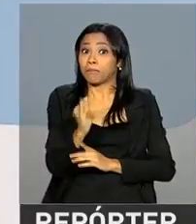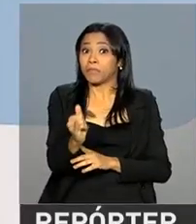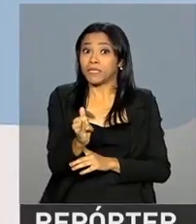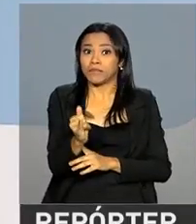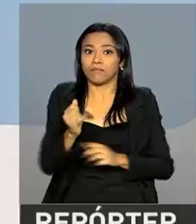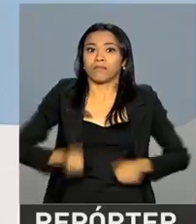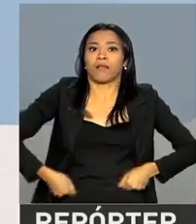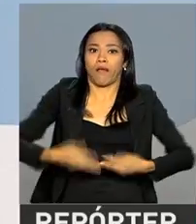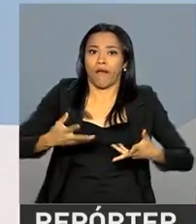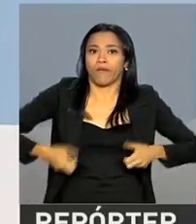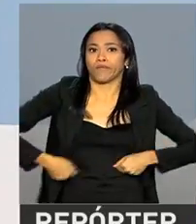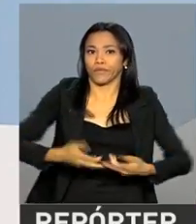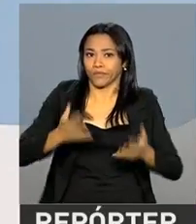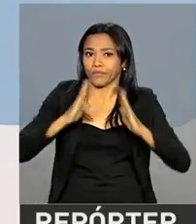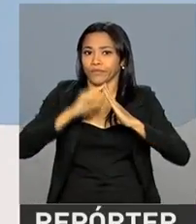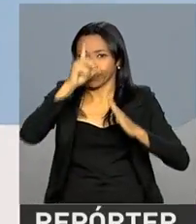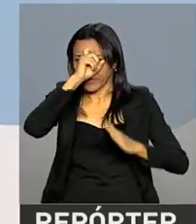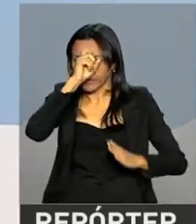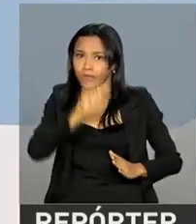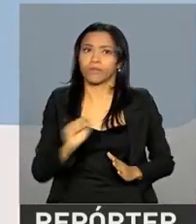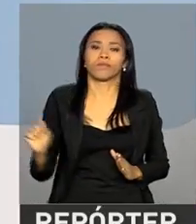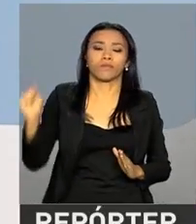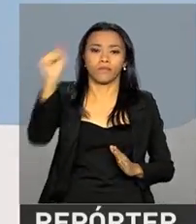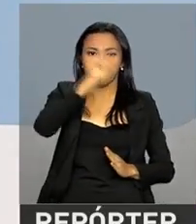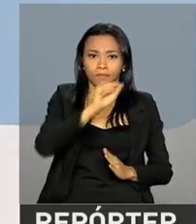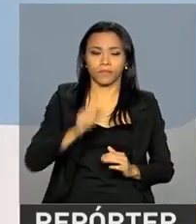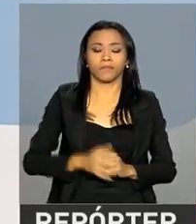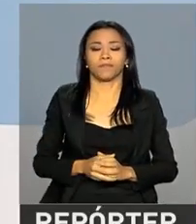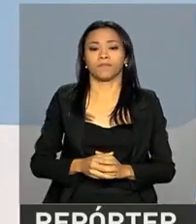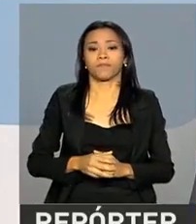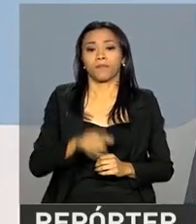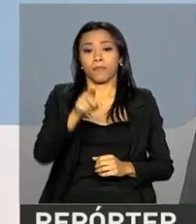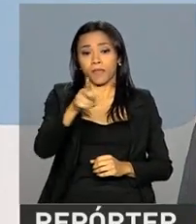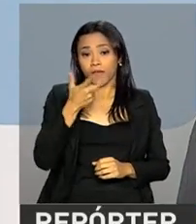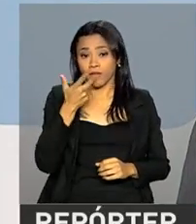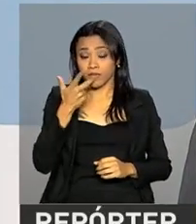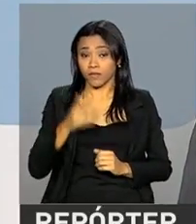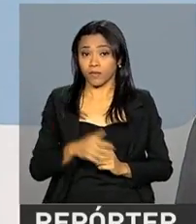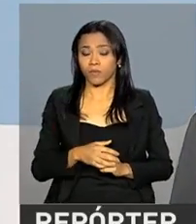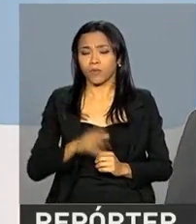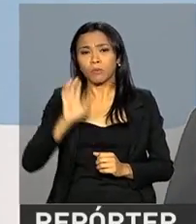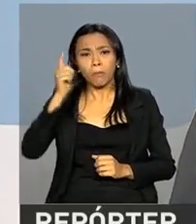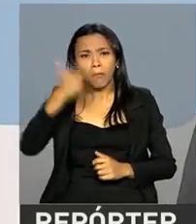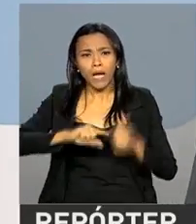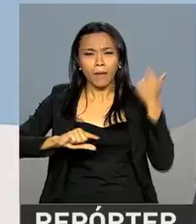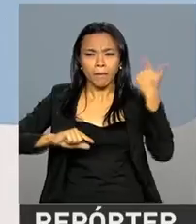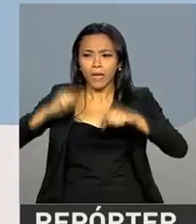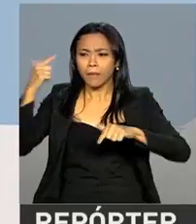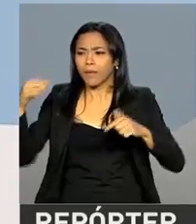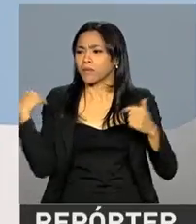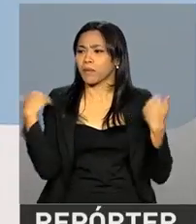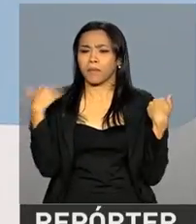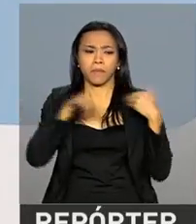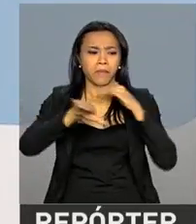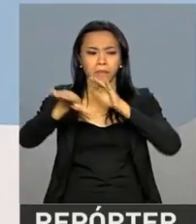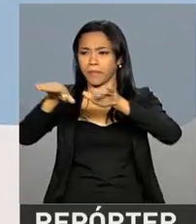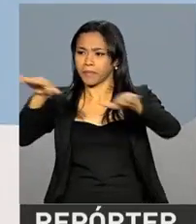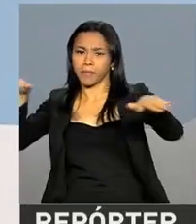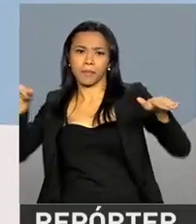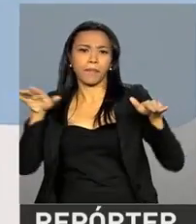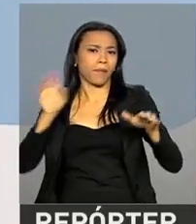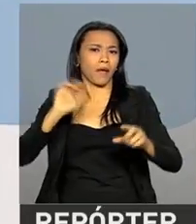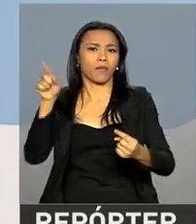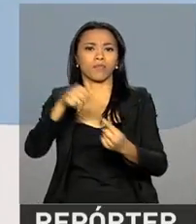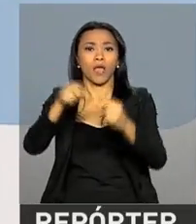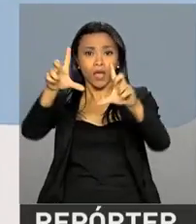tentando avançar nessa direção famosa do ministério da saúde quanto mais ações concretas nós fizemos para redução do